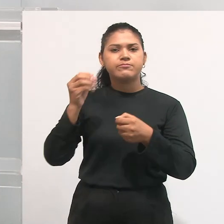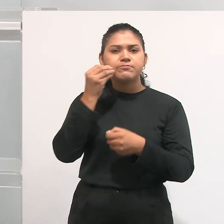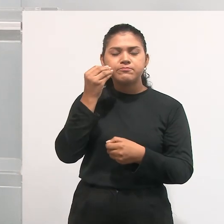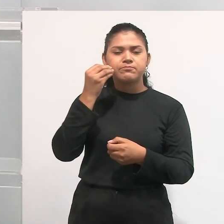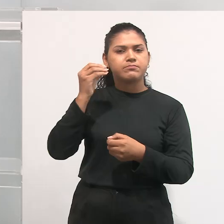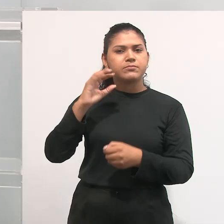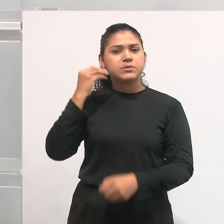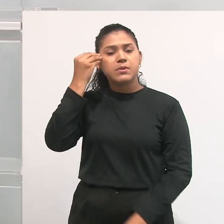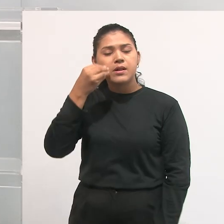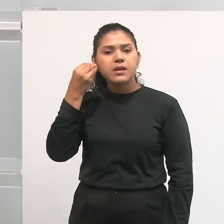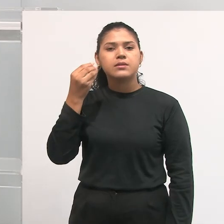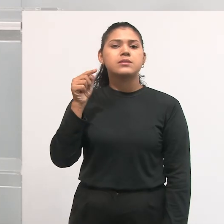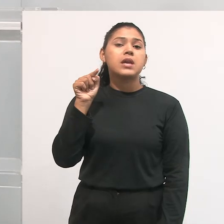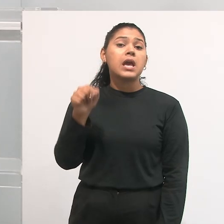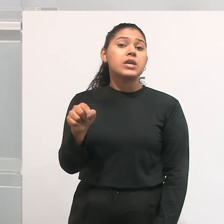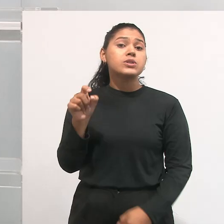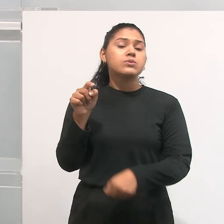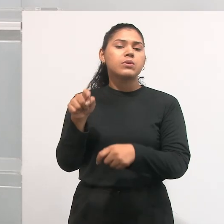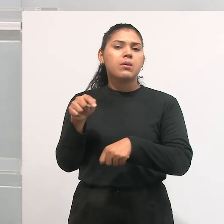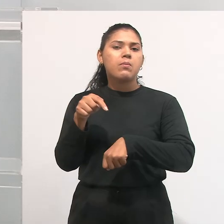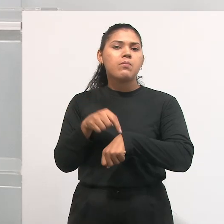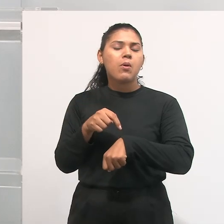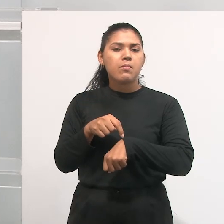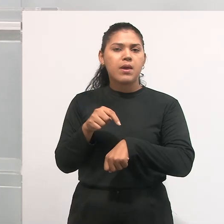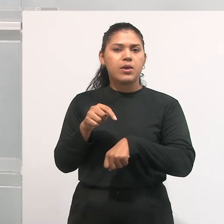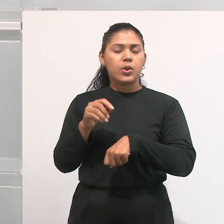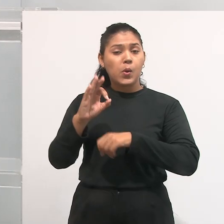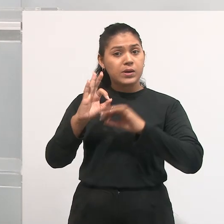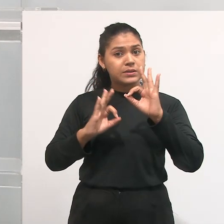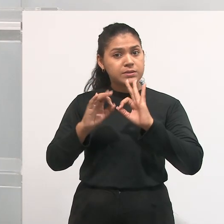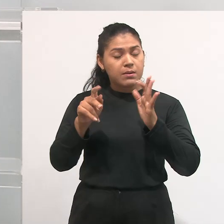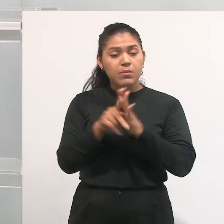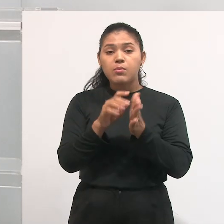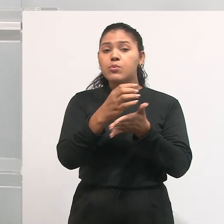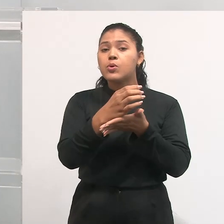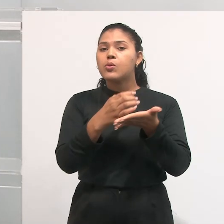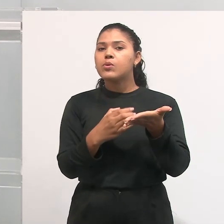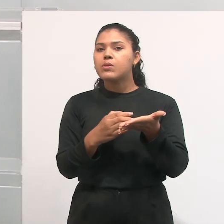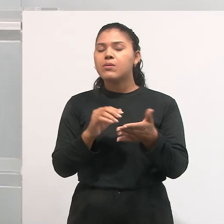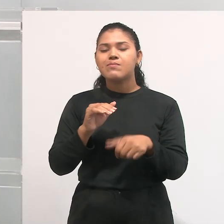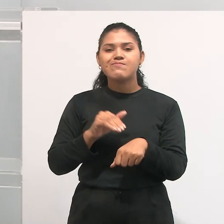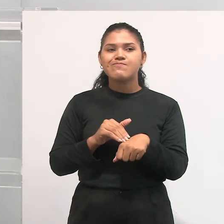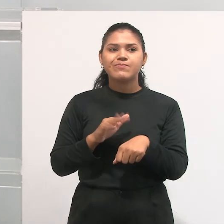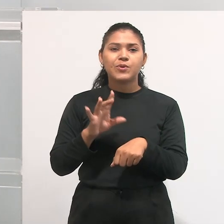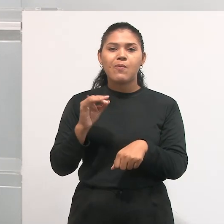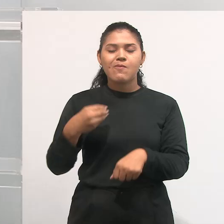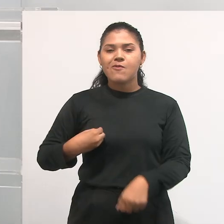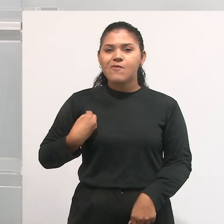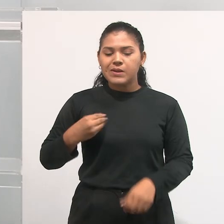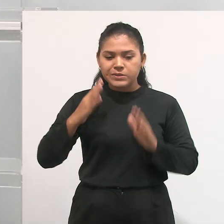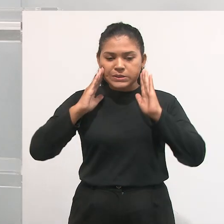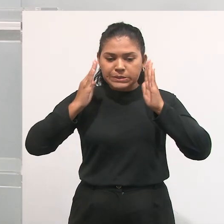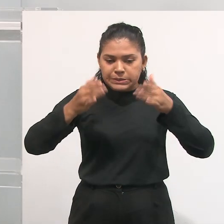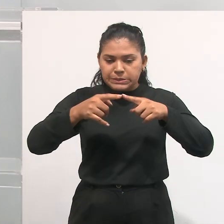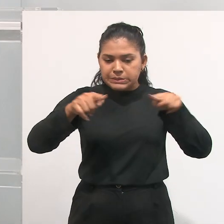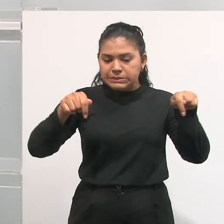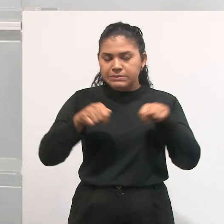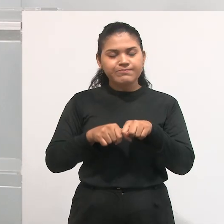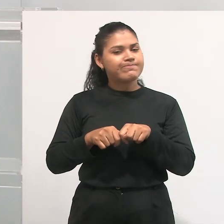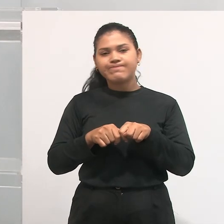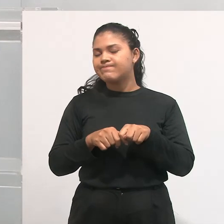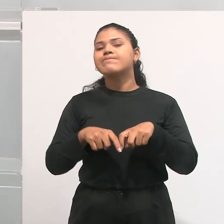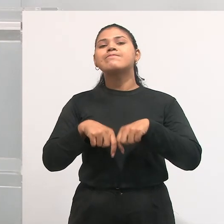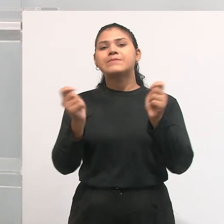Então, essa forma de organização do currículo é mais do que uma vivência de sala. Todas